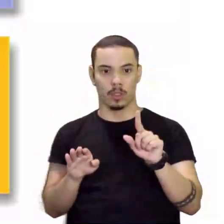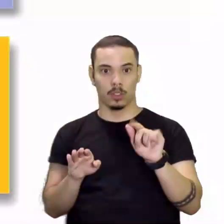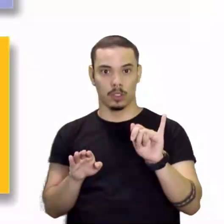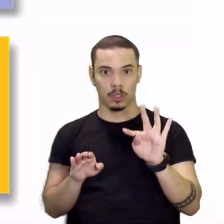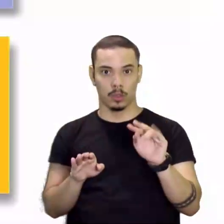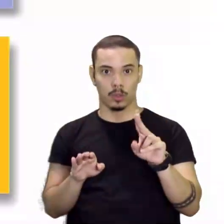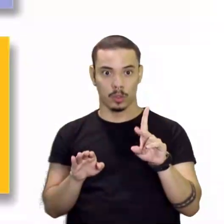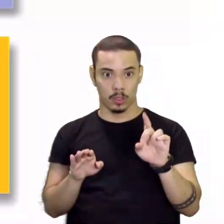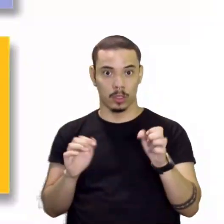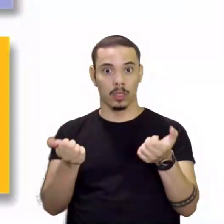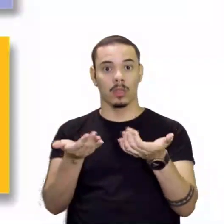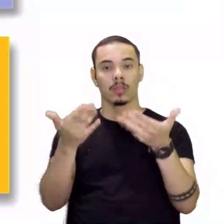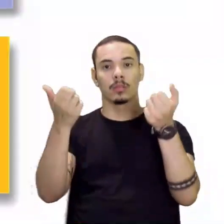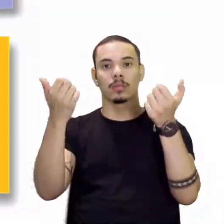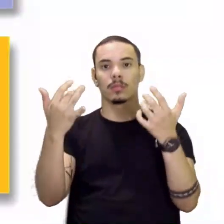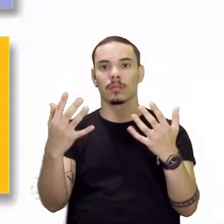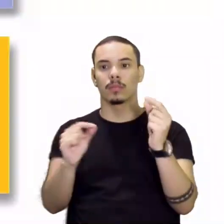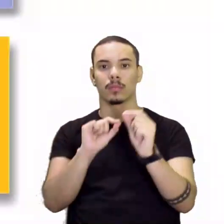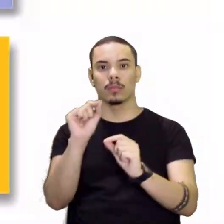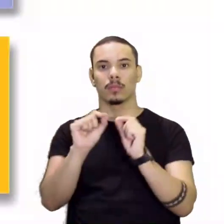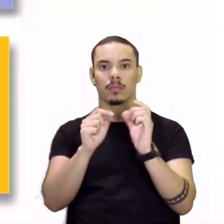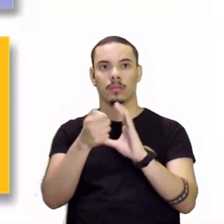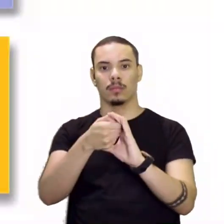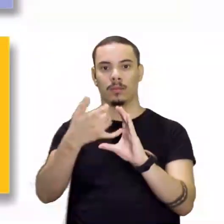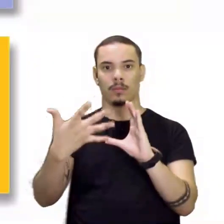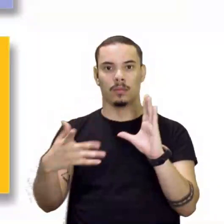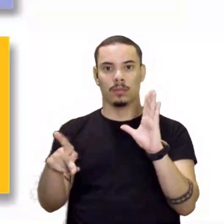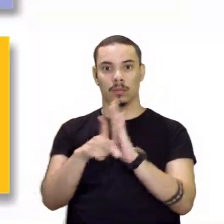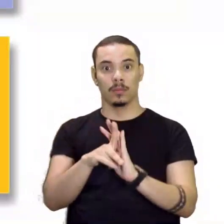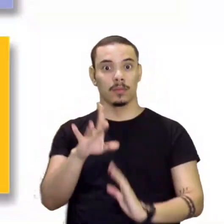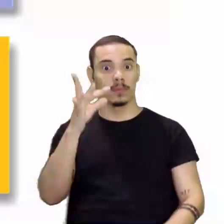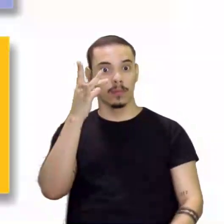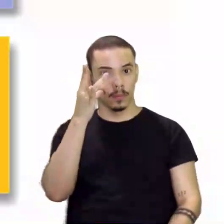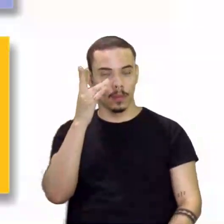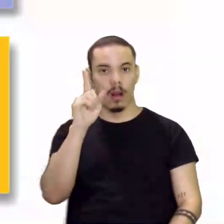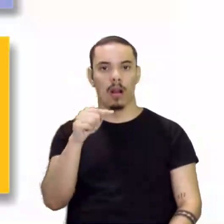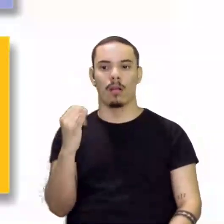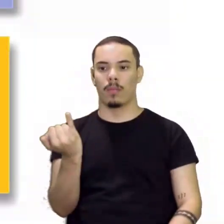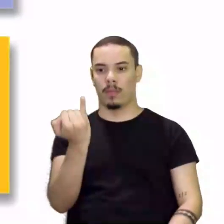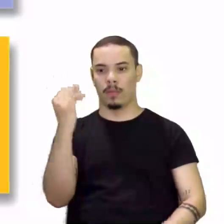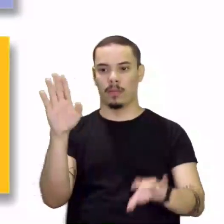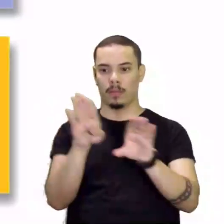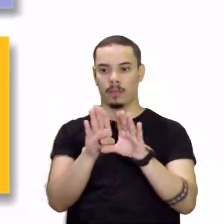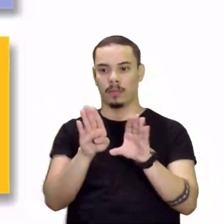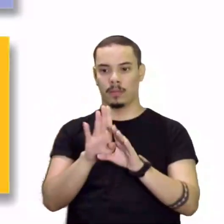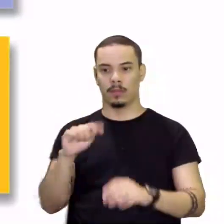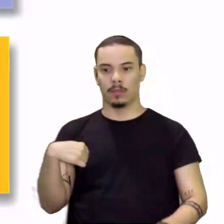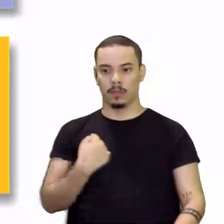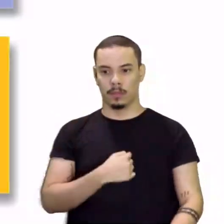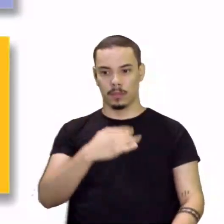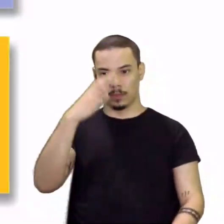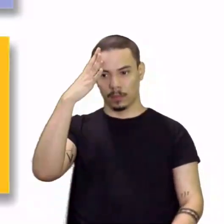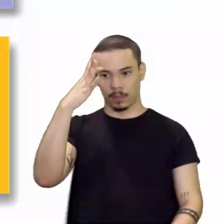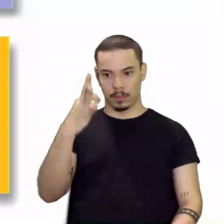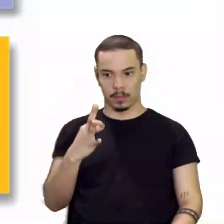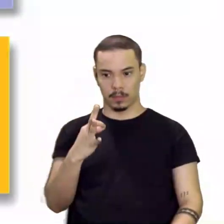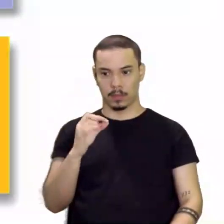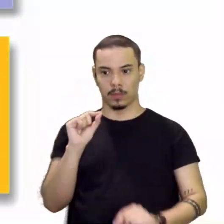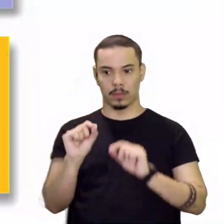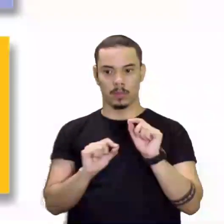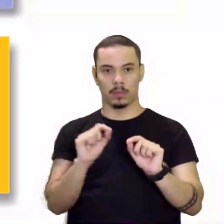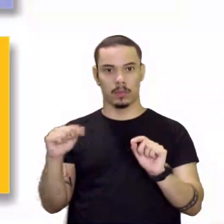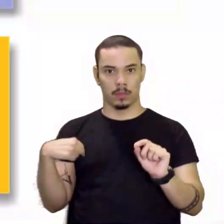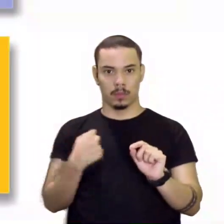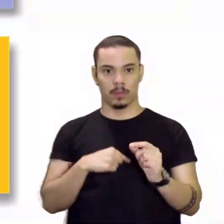iremos falar de aspectos físicos. É importante também entendermos que o nosso